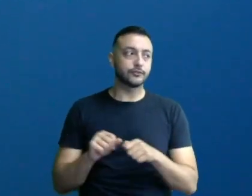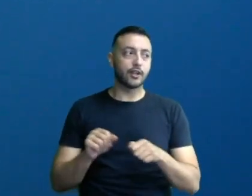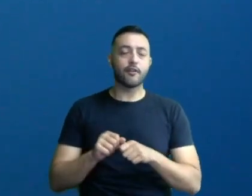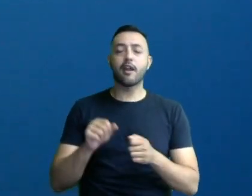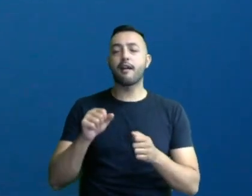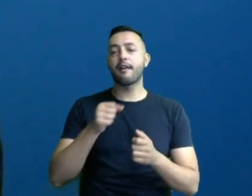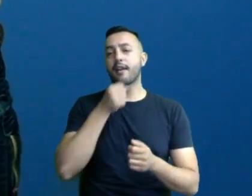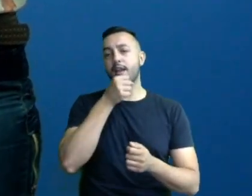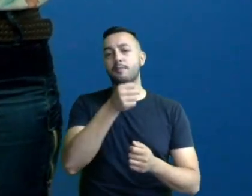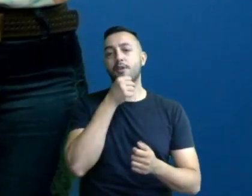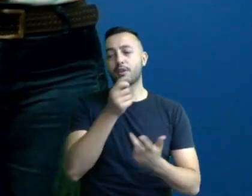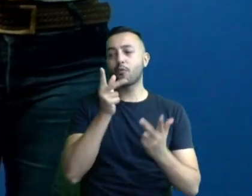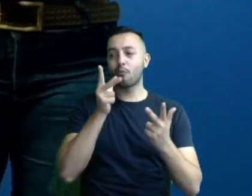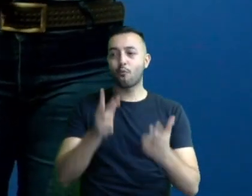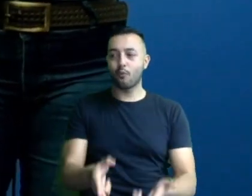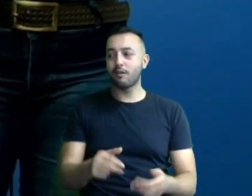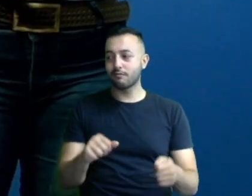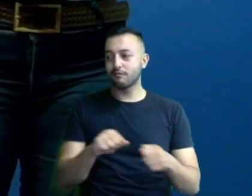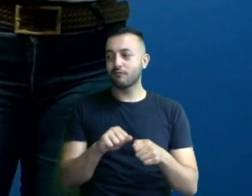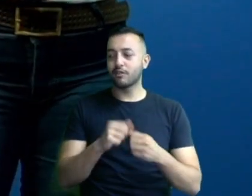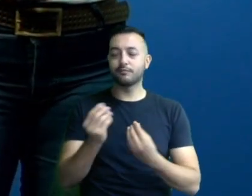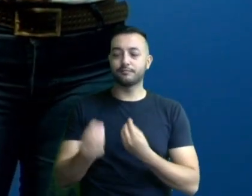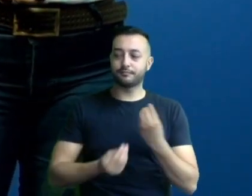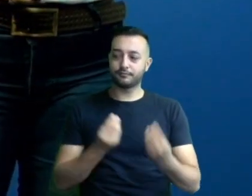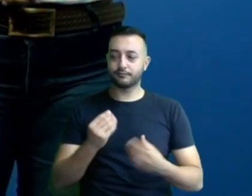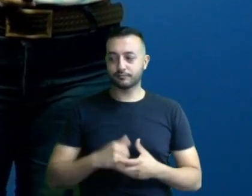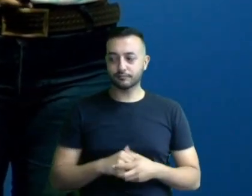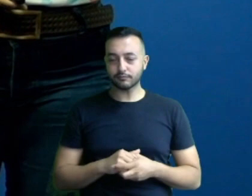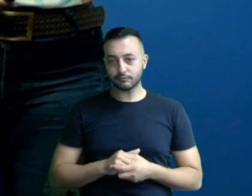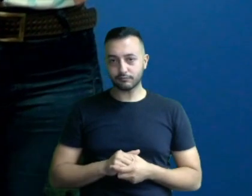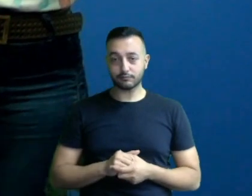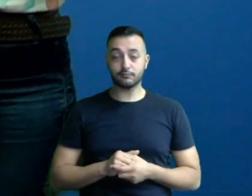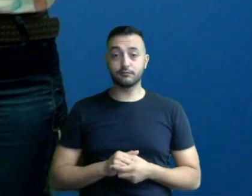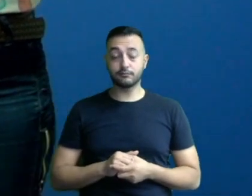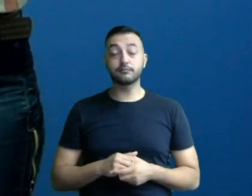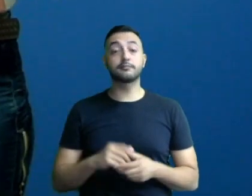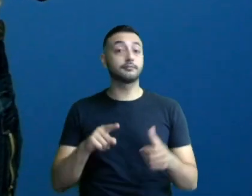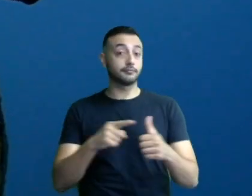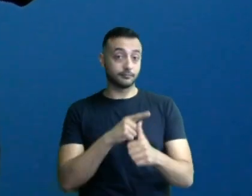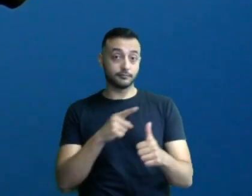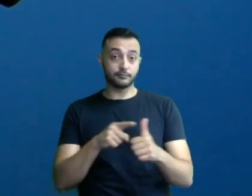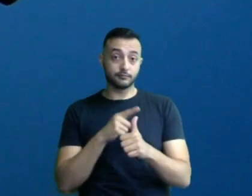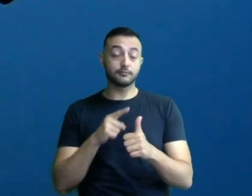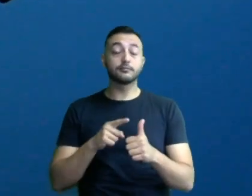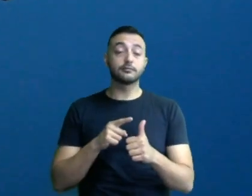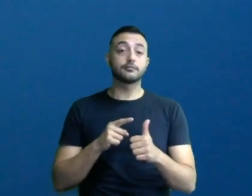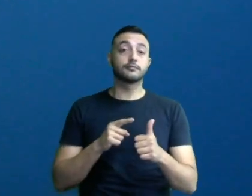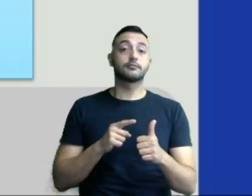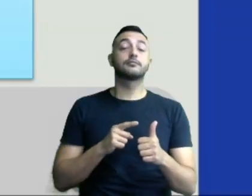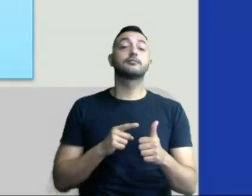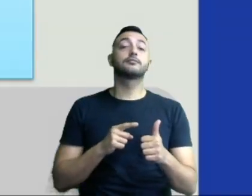uma reportagem igual a esta que a gente acabou de ler? Então, ó, primeira coisa, né,